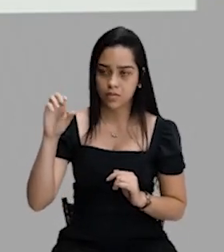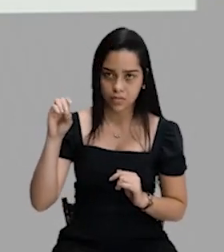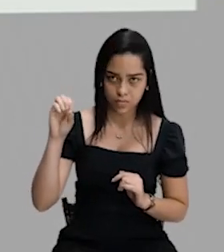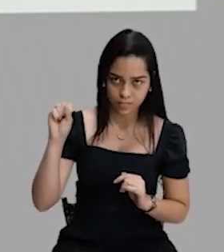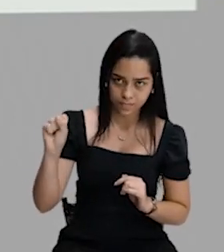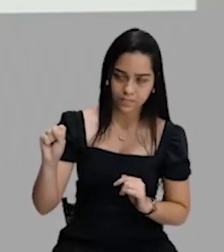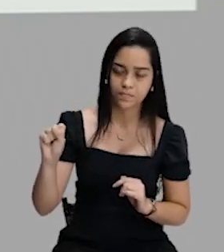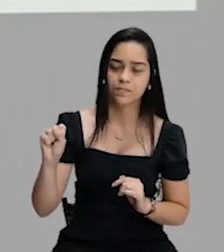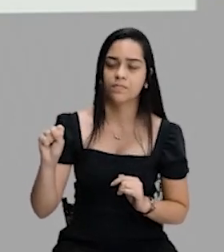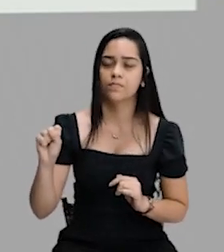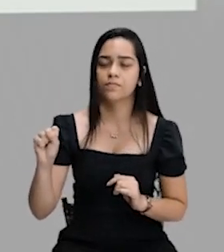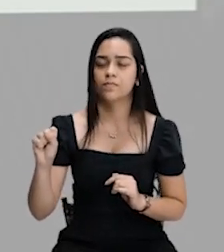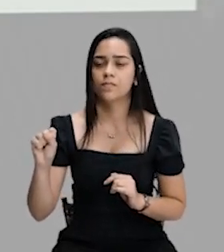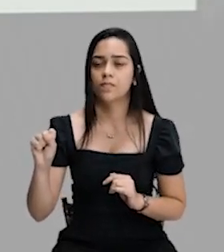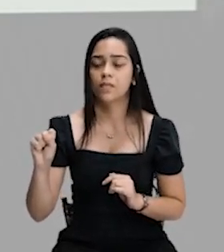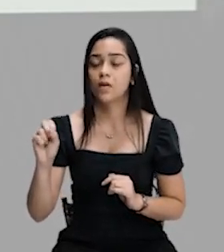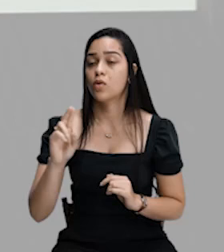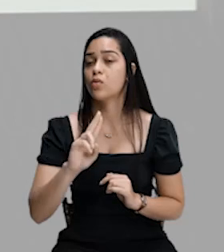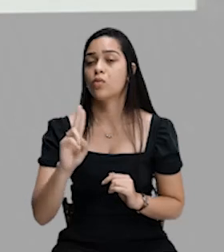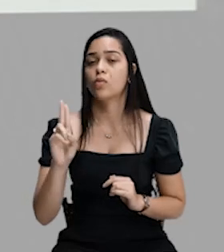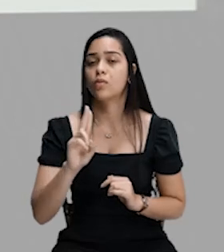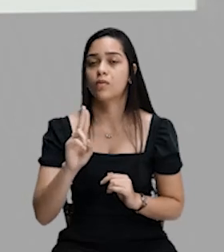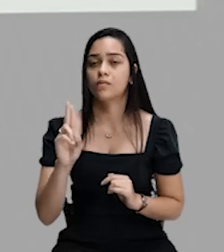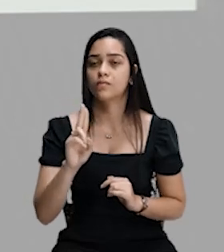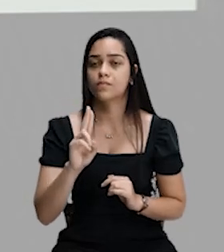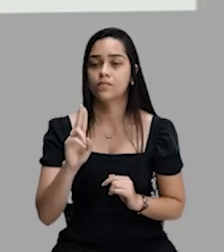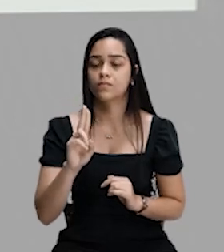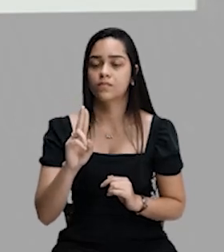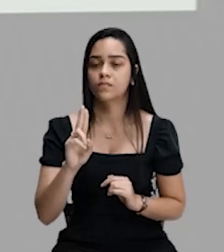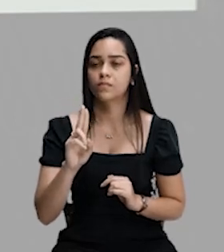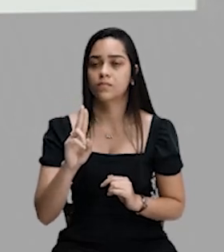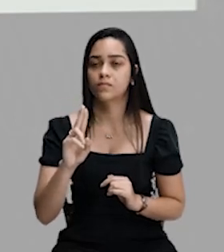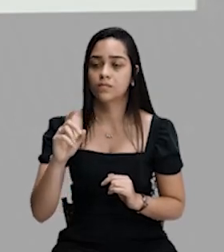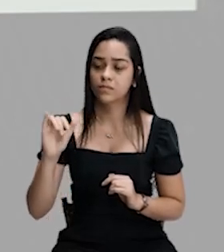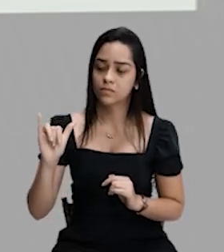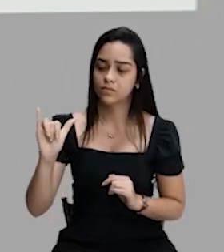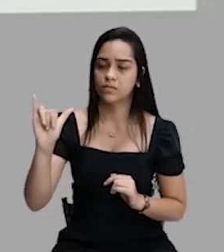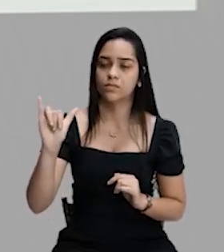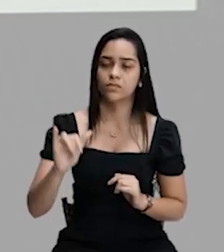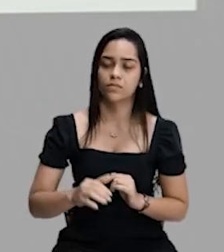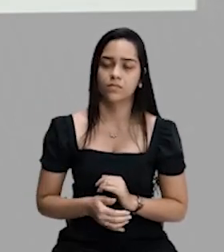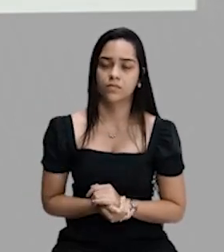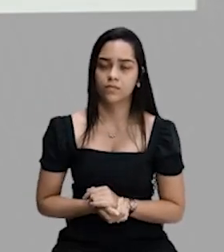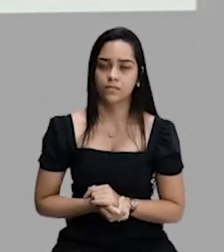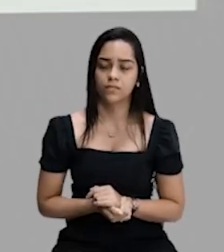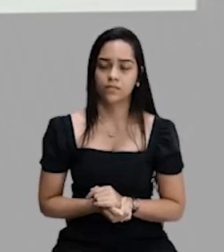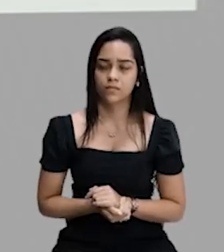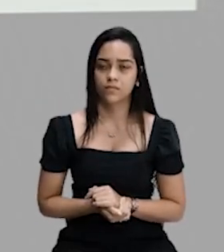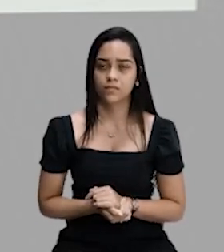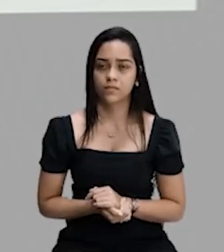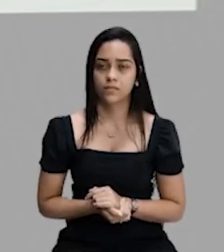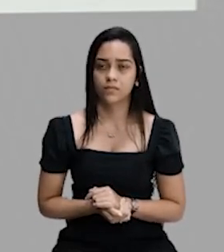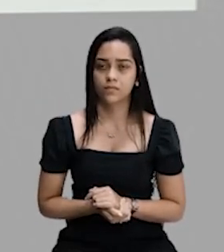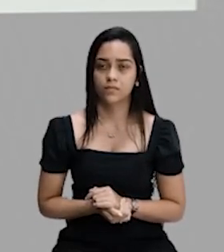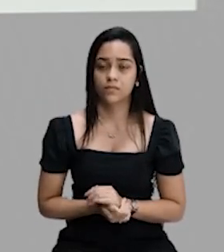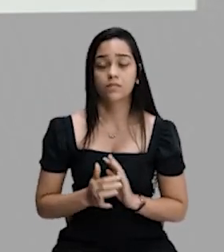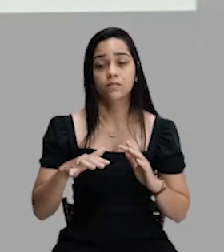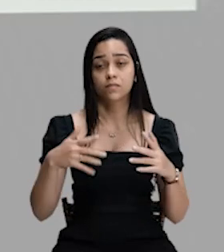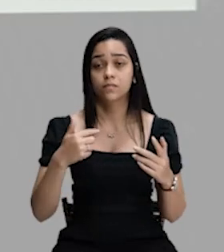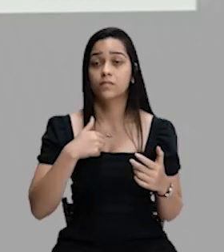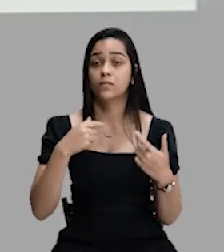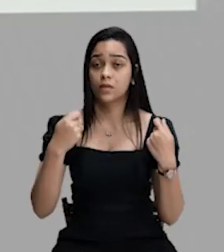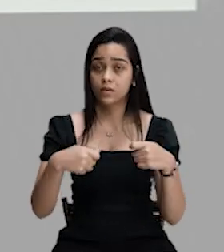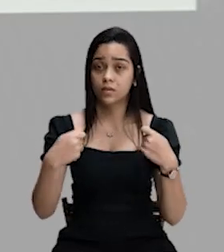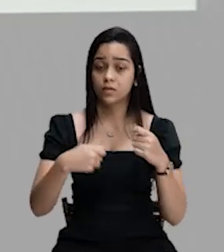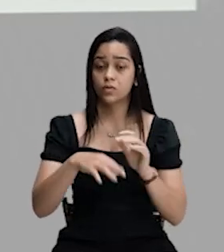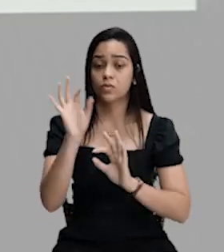pentagonais eu vou chamar de certo então eu preciso